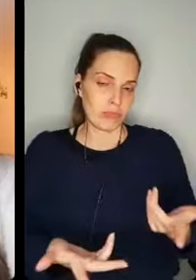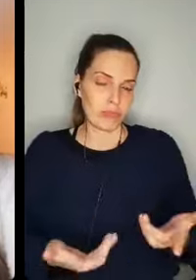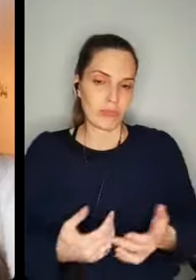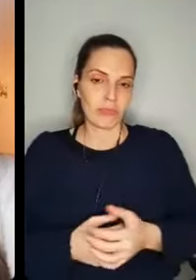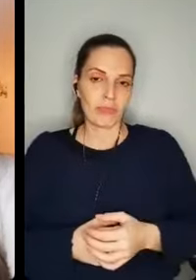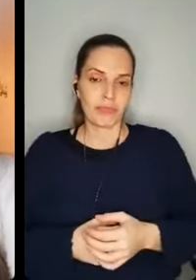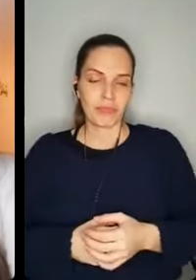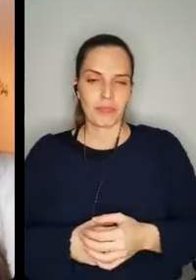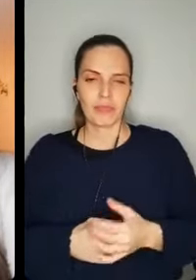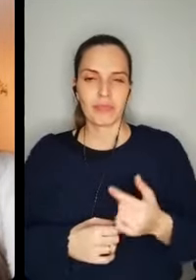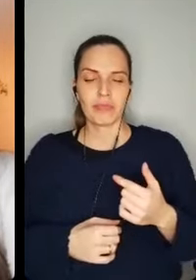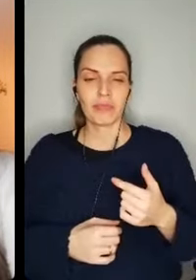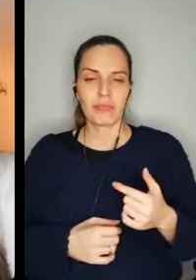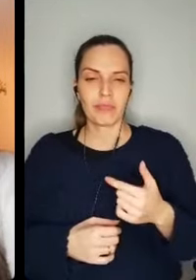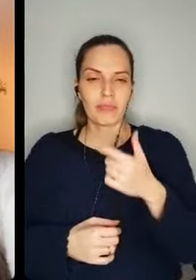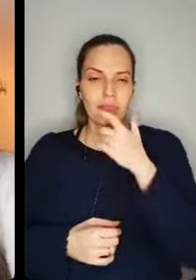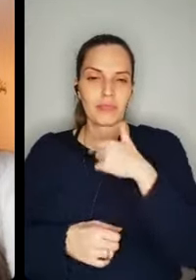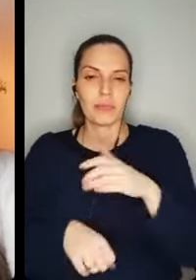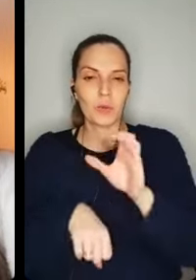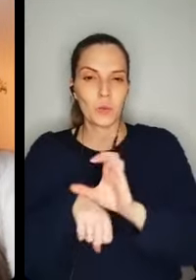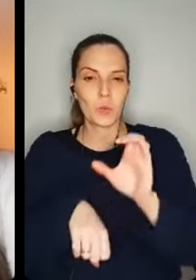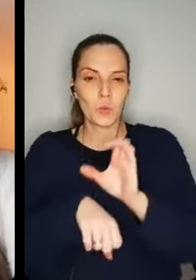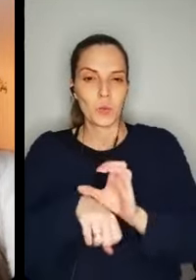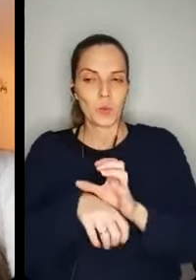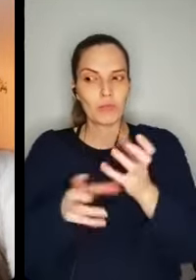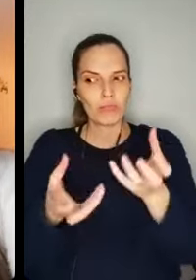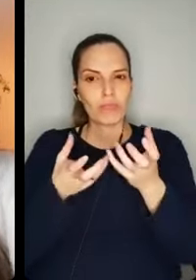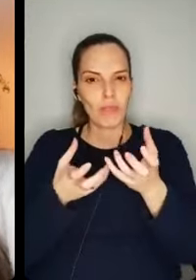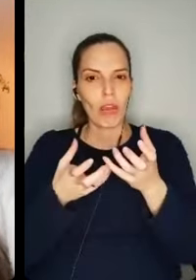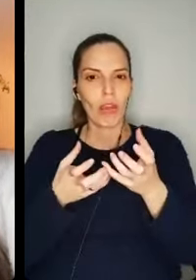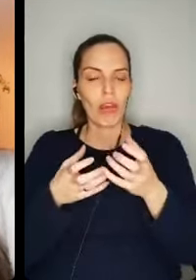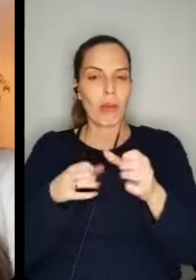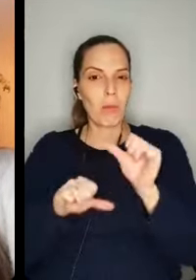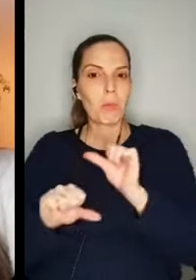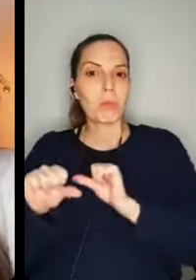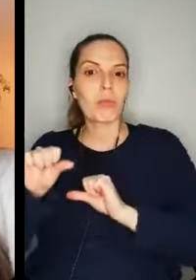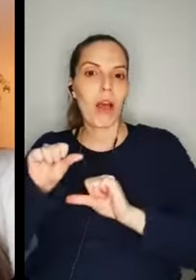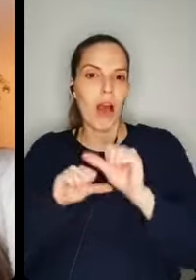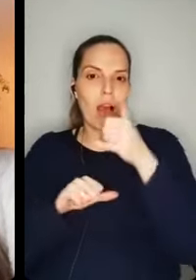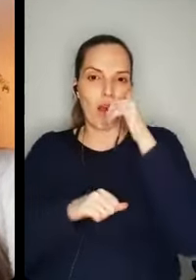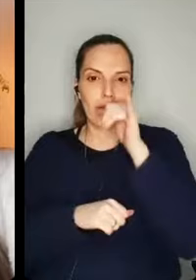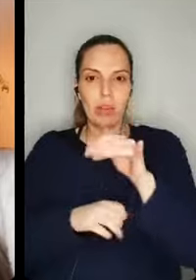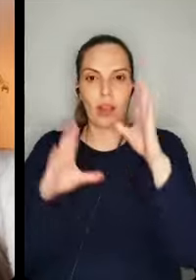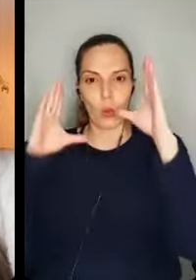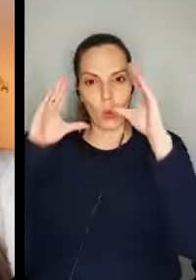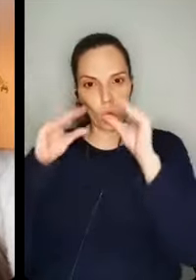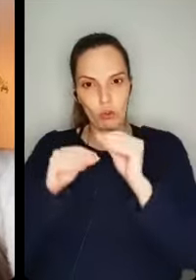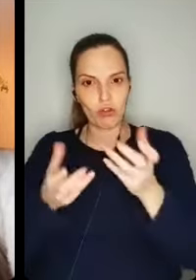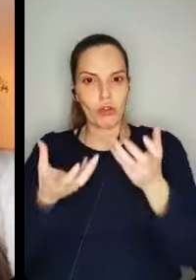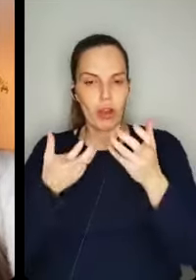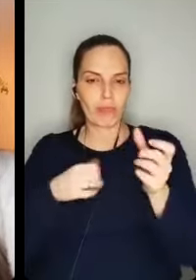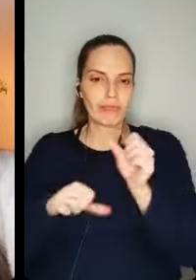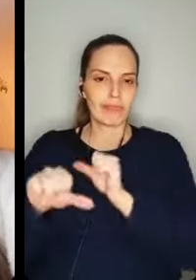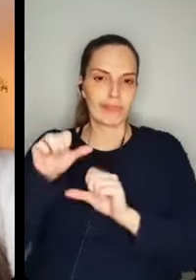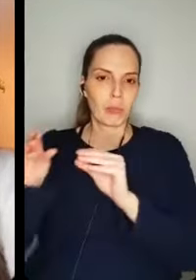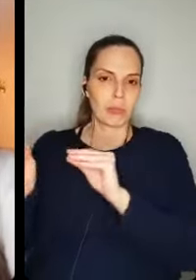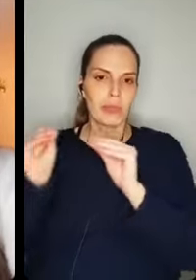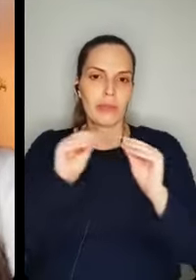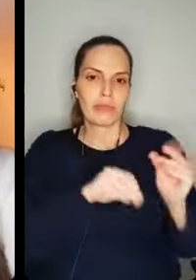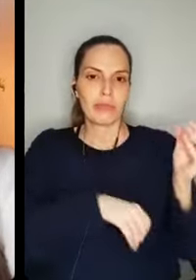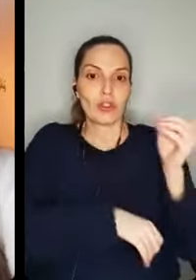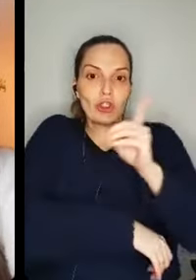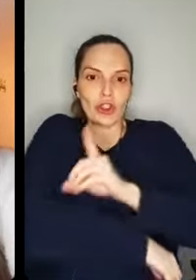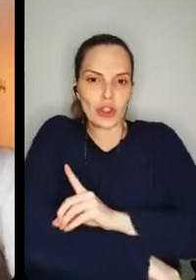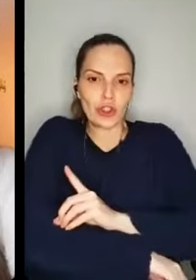mudar o curso de não permitir mais ser noturno, e essa era uma das justificativas, né? Porque o pessoal não conseguia fechar a